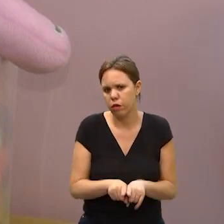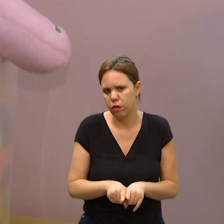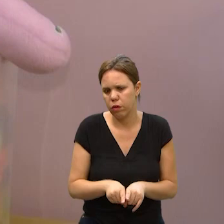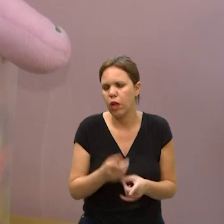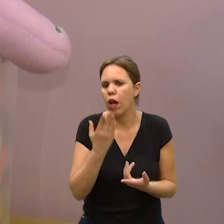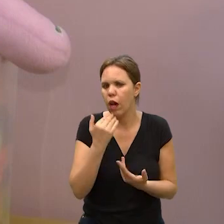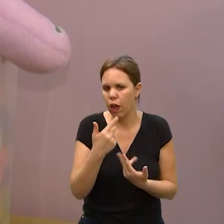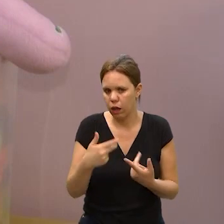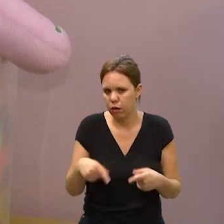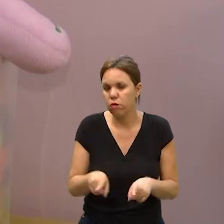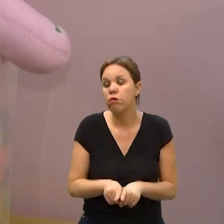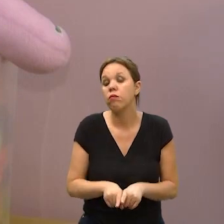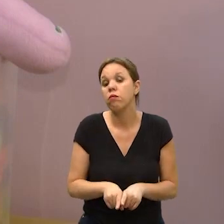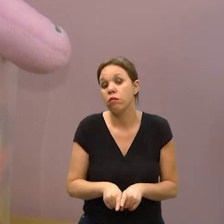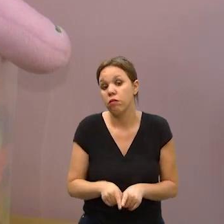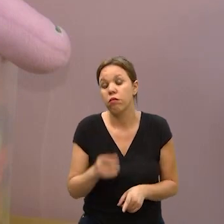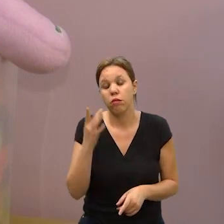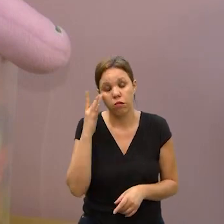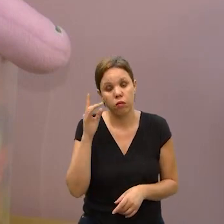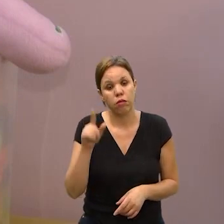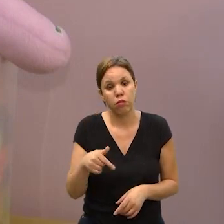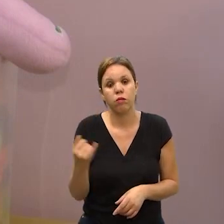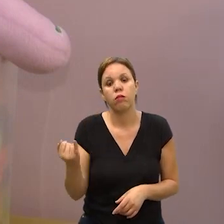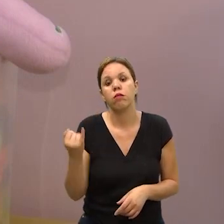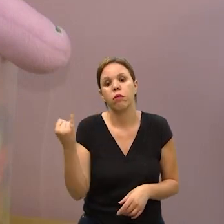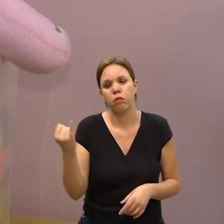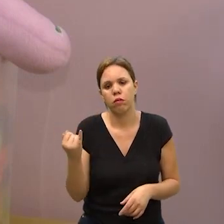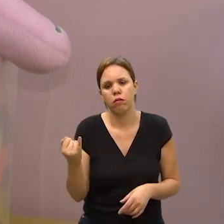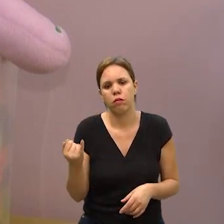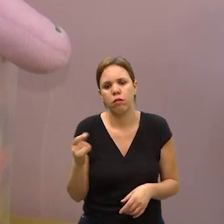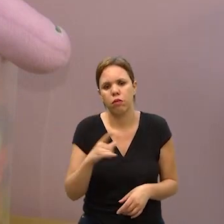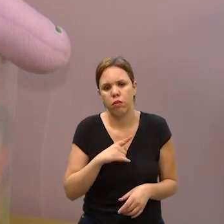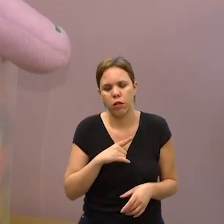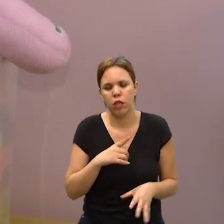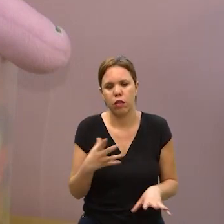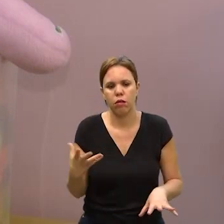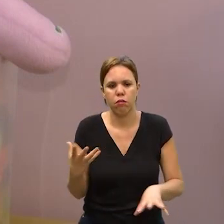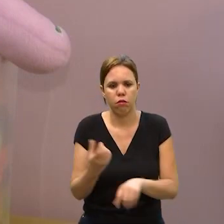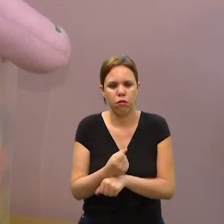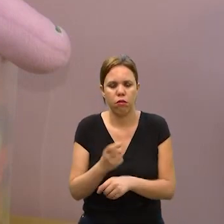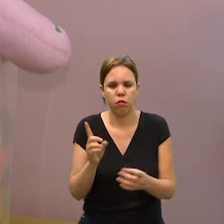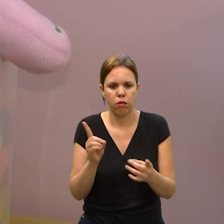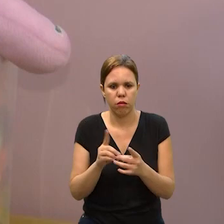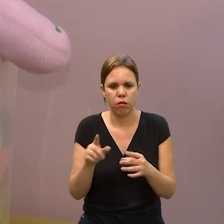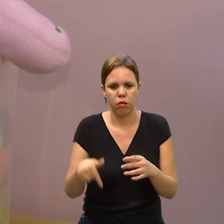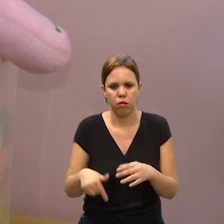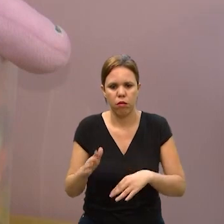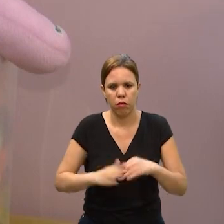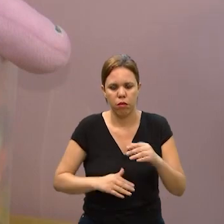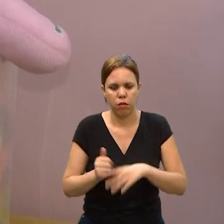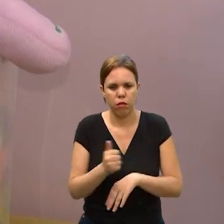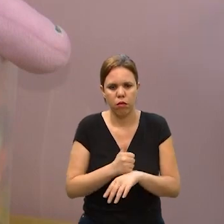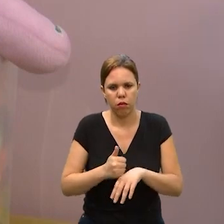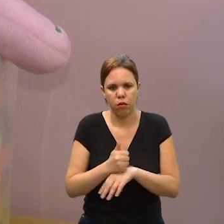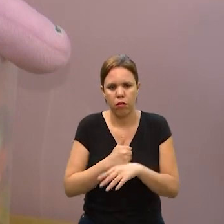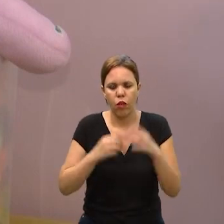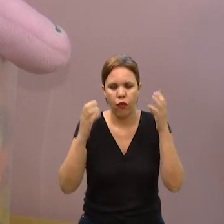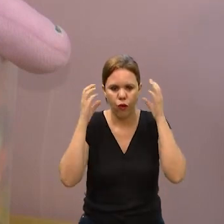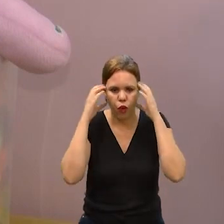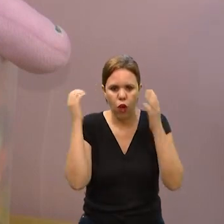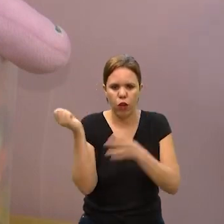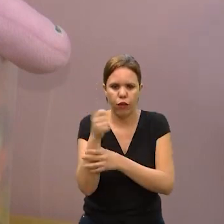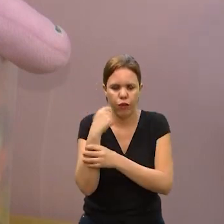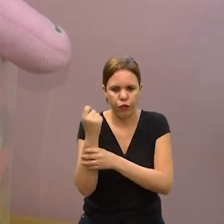outras coisas como a alimentação. Então eu acho que é muito importante um atendimento multidisciplinar. Aqui nós temos a